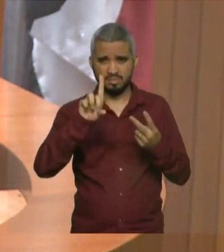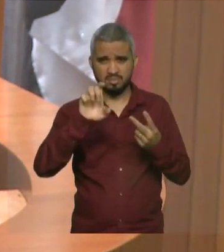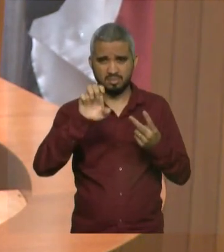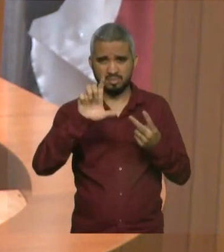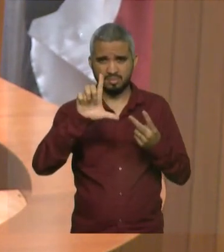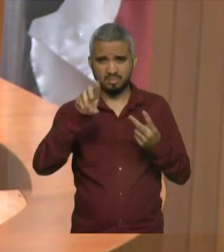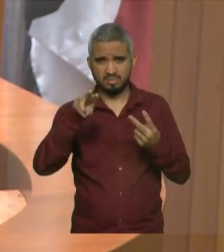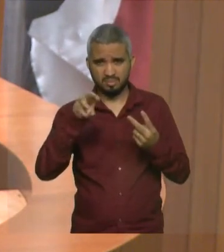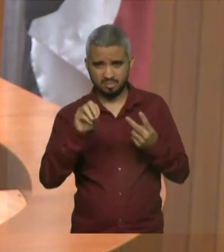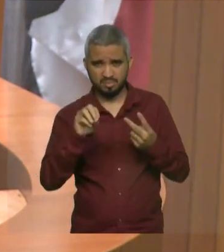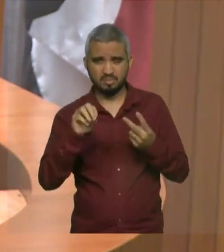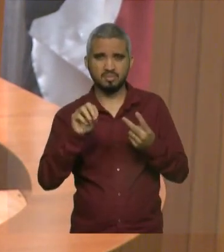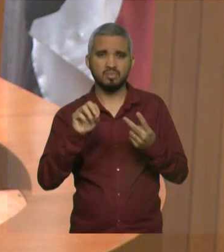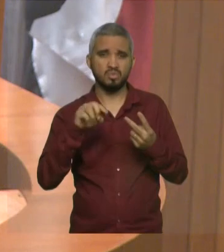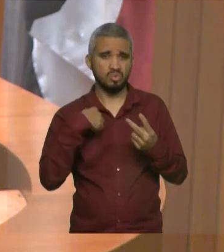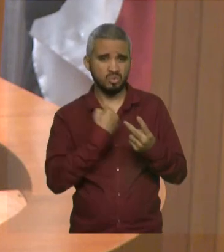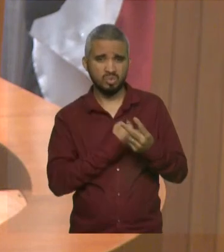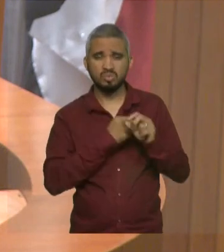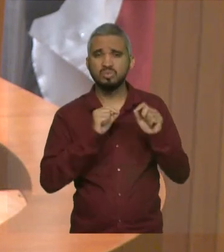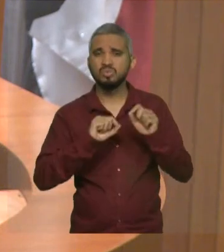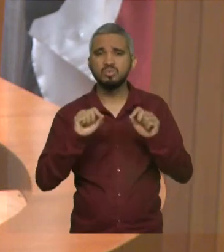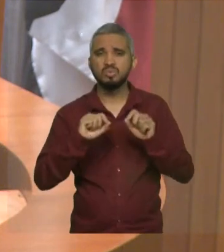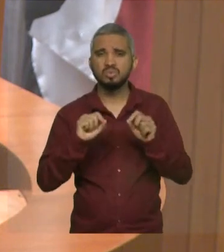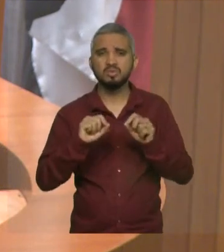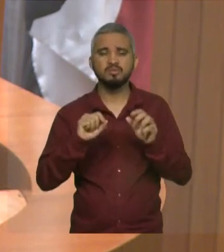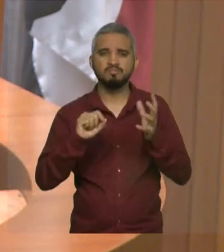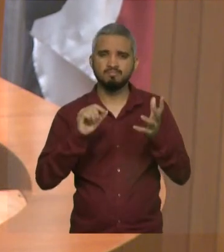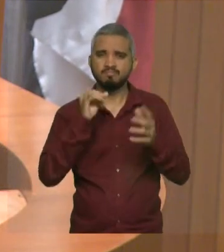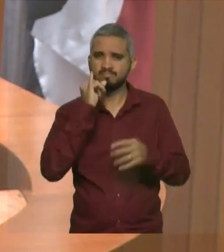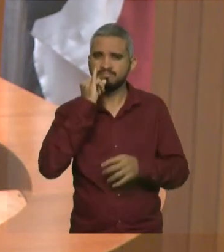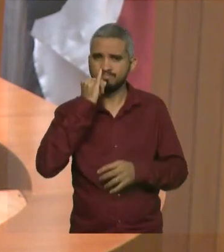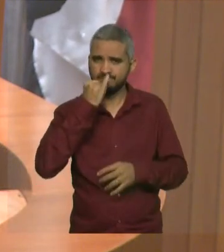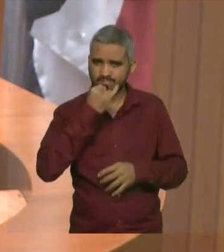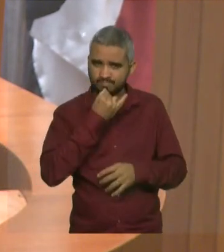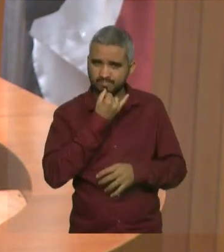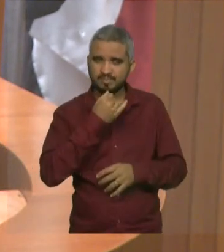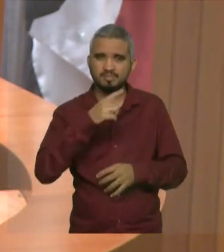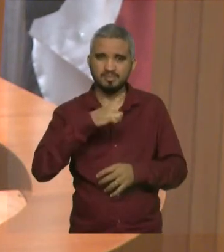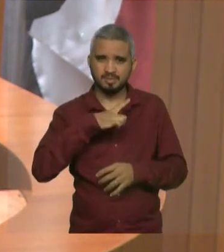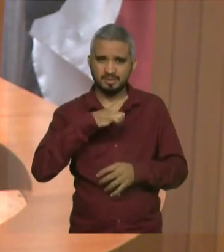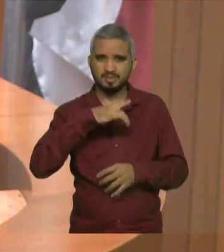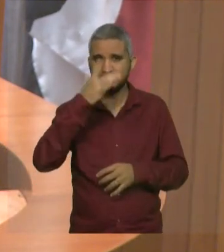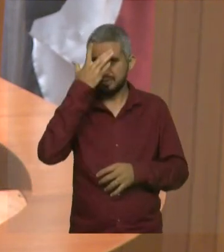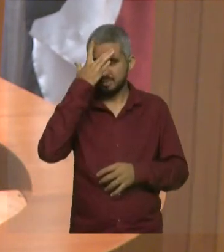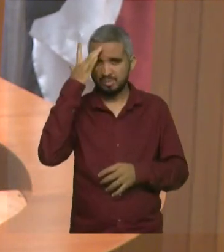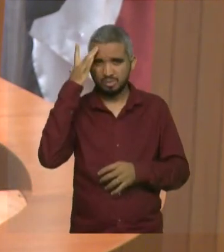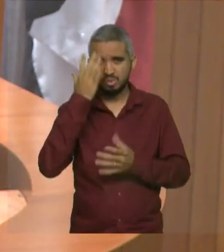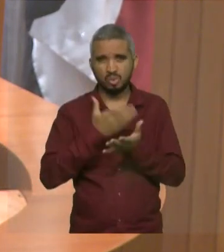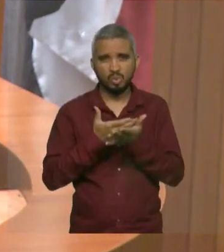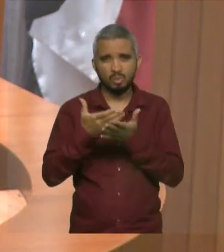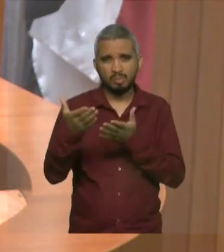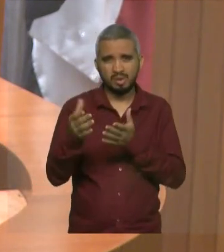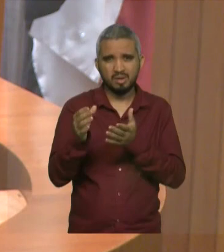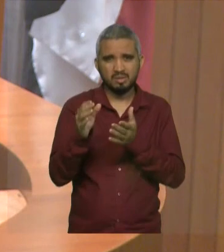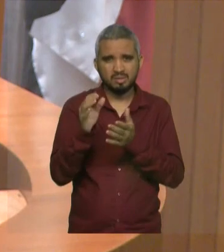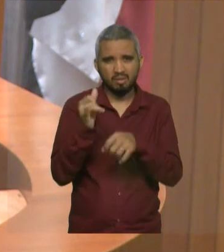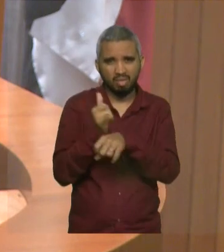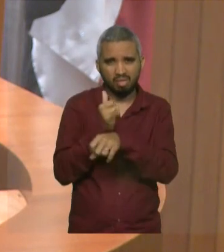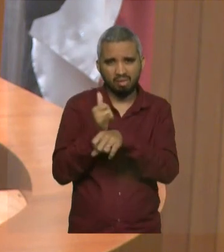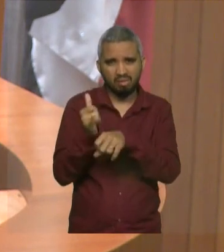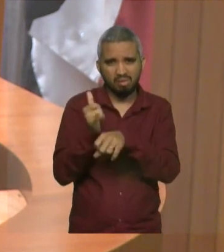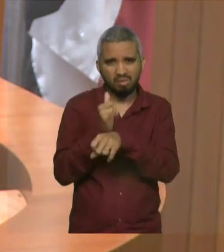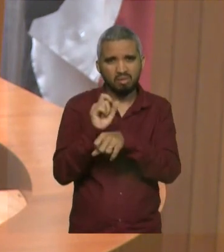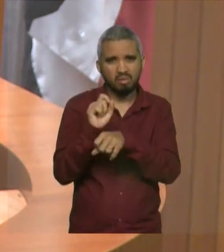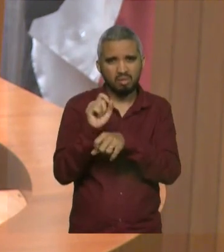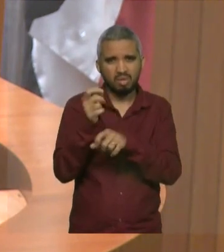que provocam, que fabricam esses fakes para diminuir a gente ou para